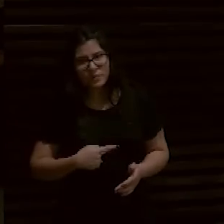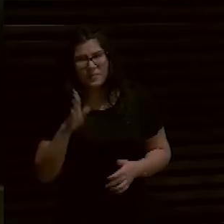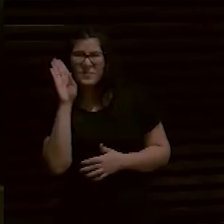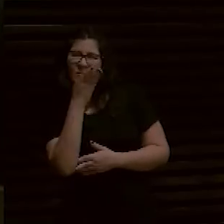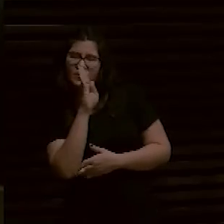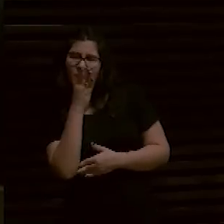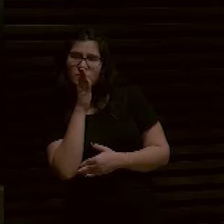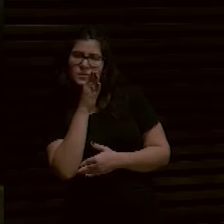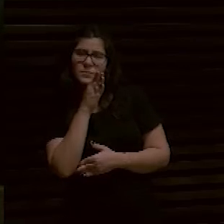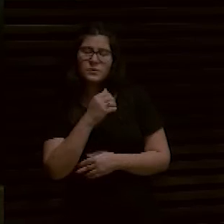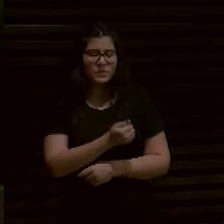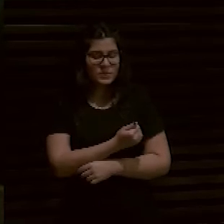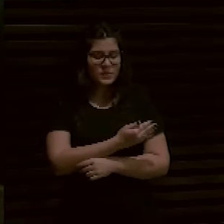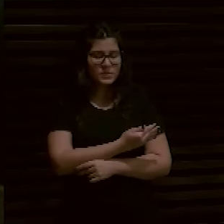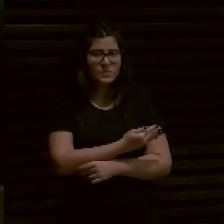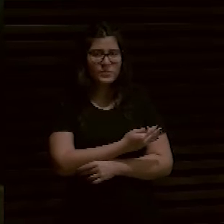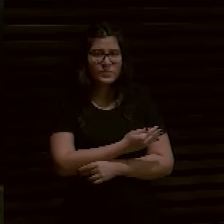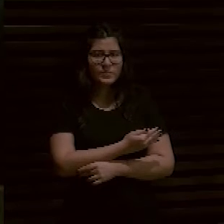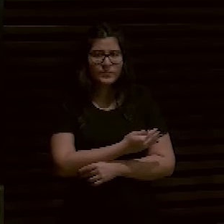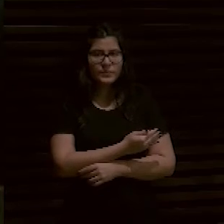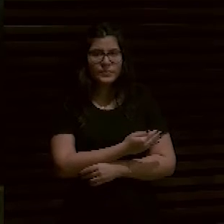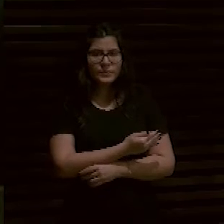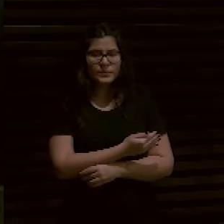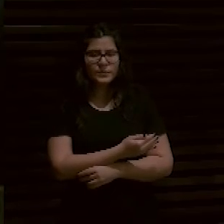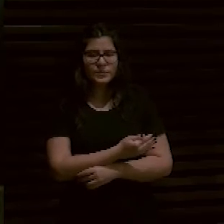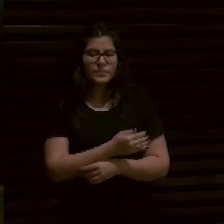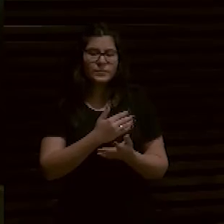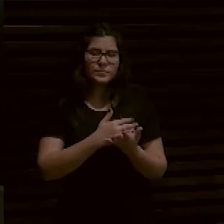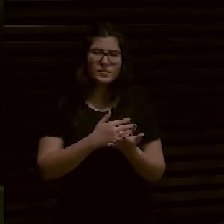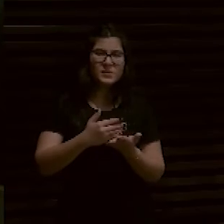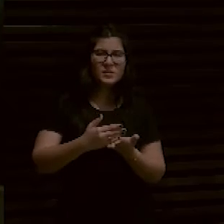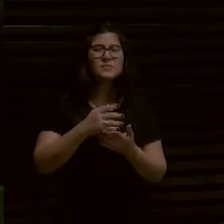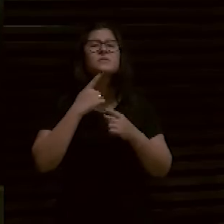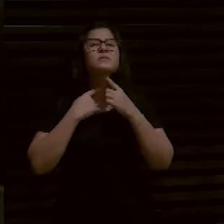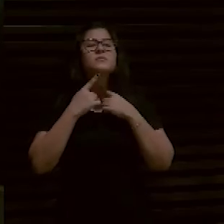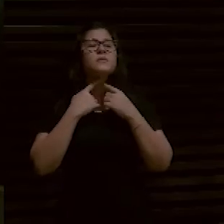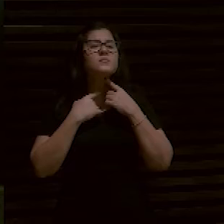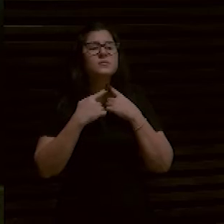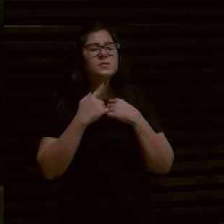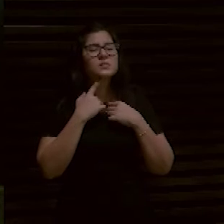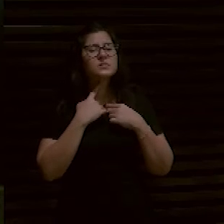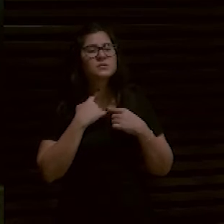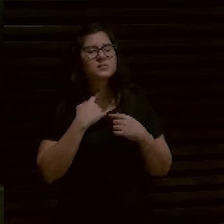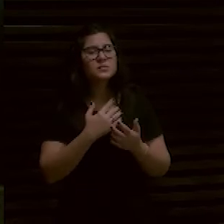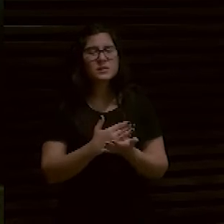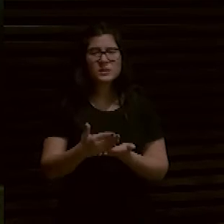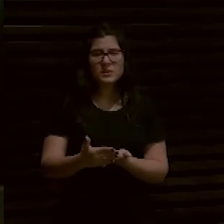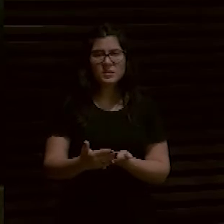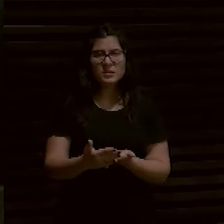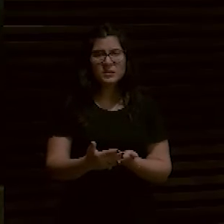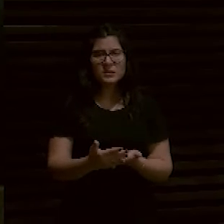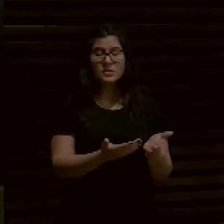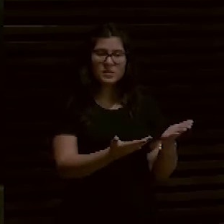enganoso, o coração, condiciona-lhe a uma vontade viciada, que o leva a